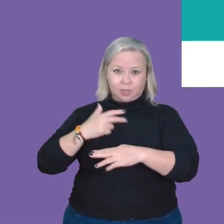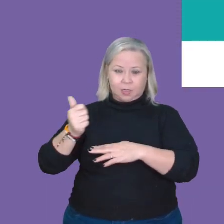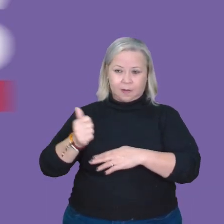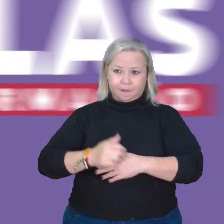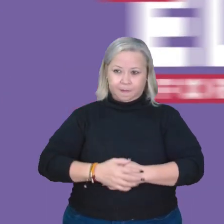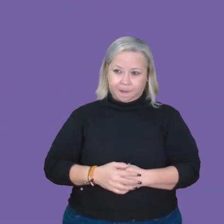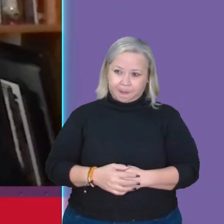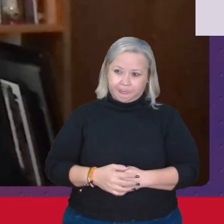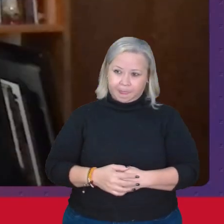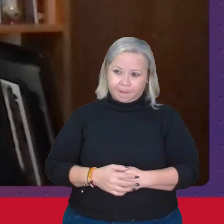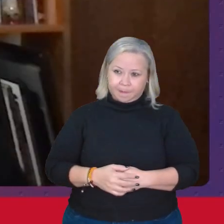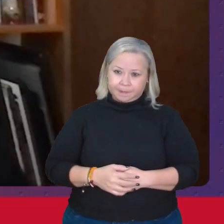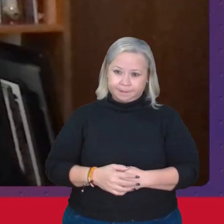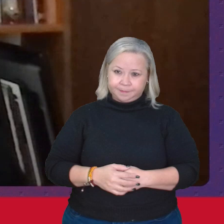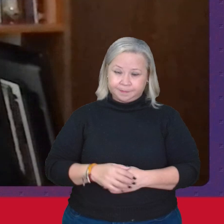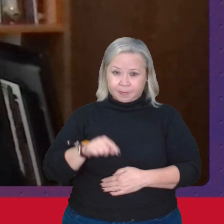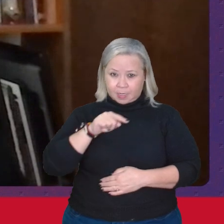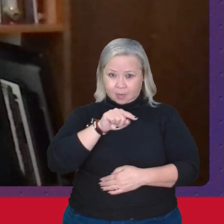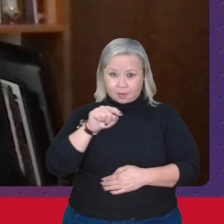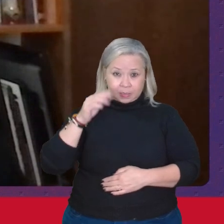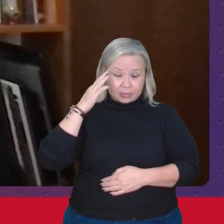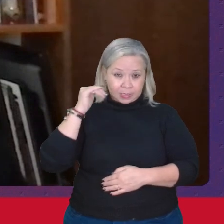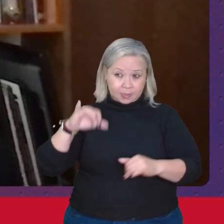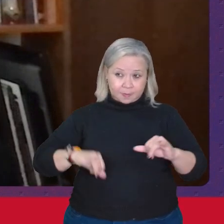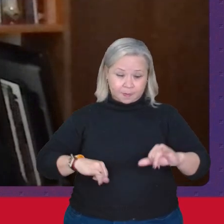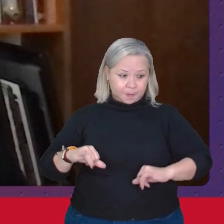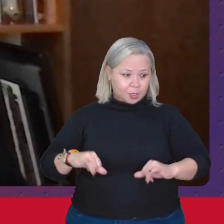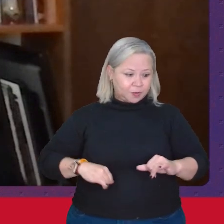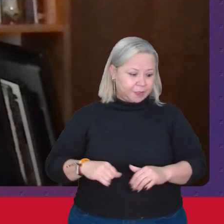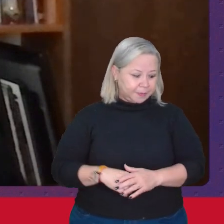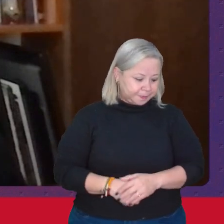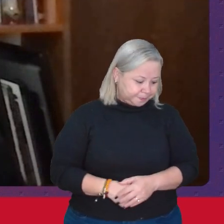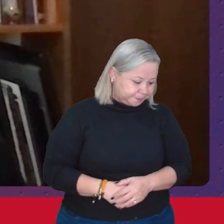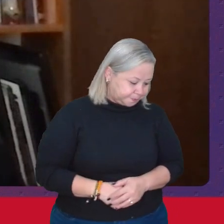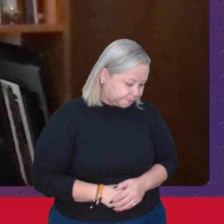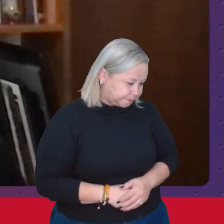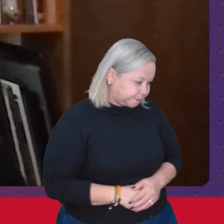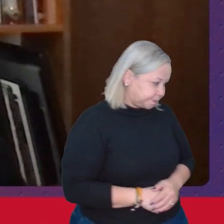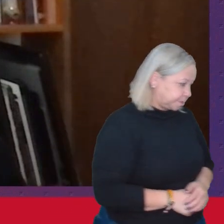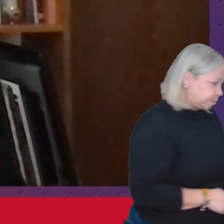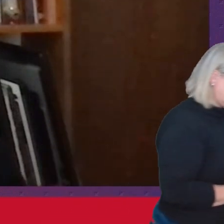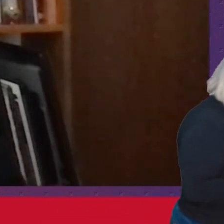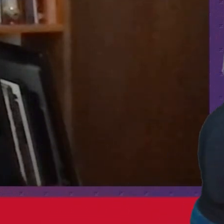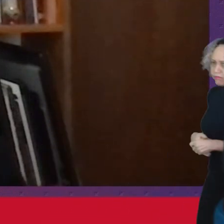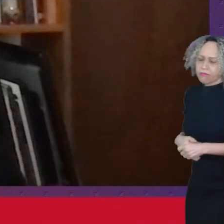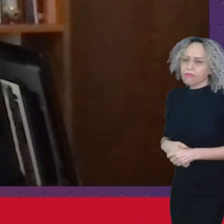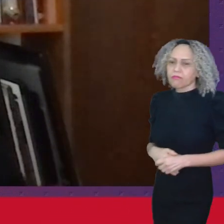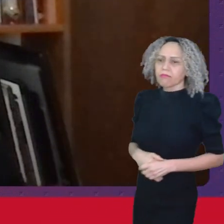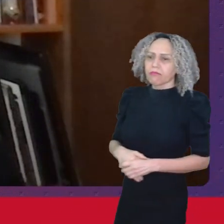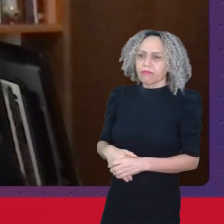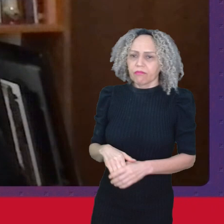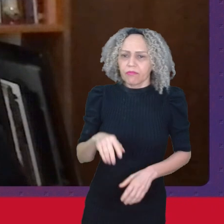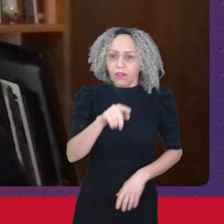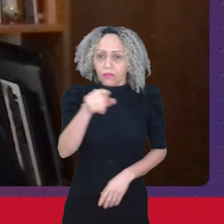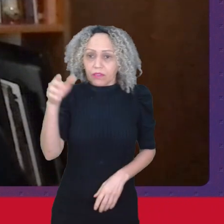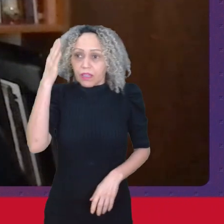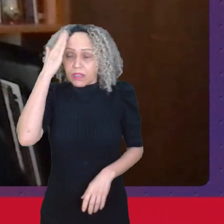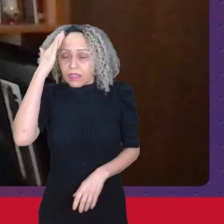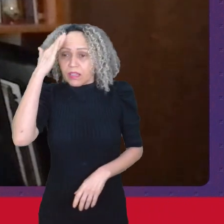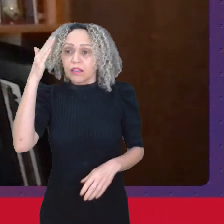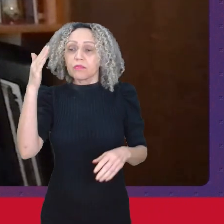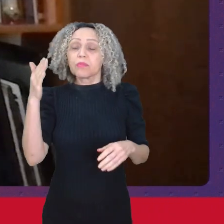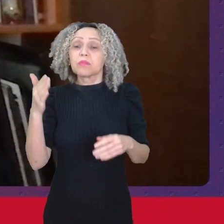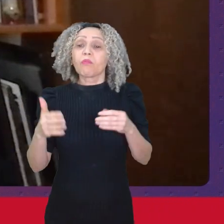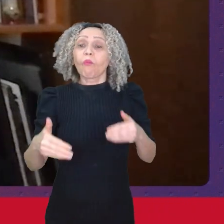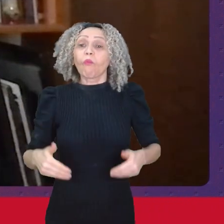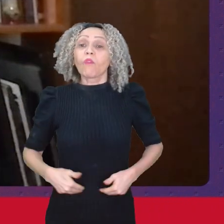Vocês sabem que a fome, ela é, na verdade, uma manifestação complexa, né, da própria pobreza,